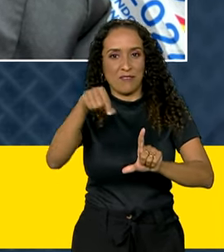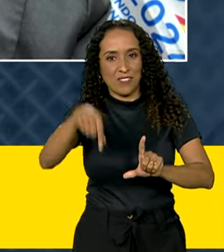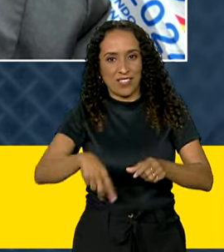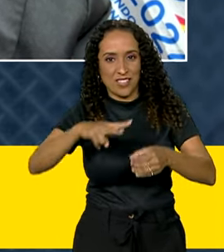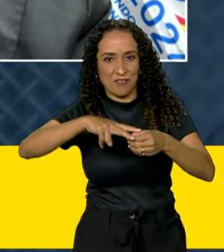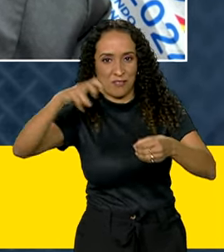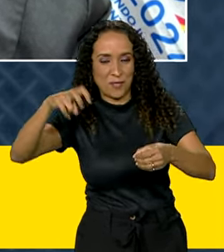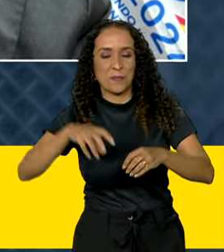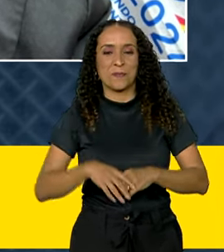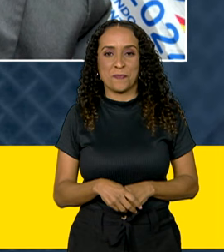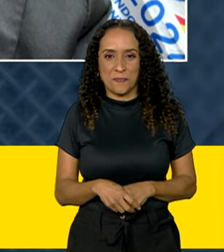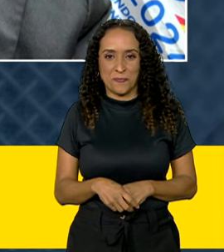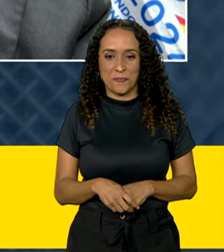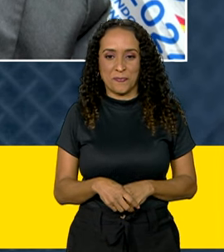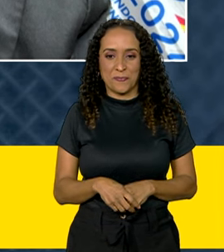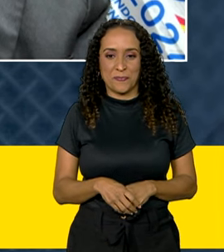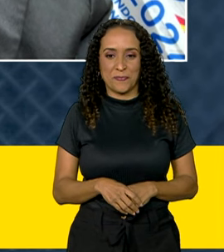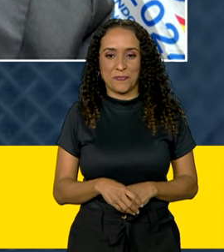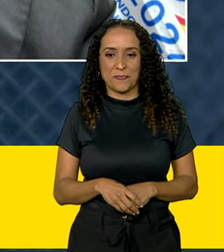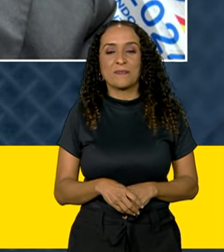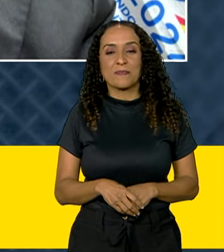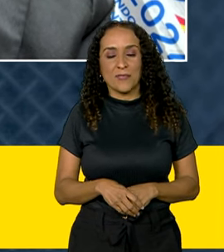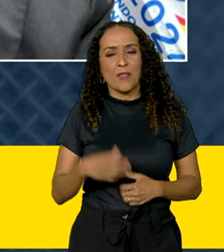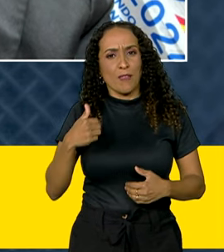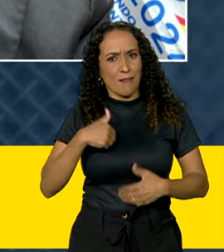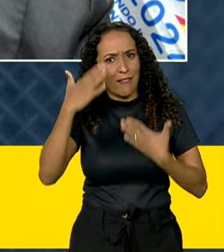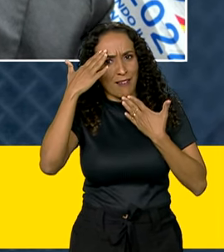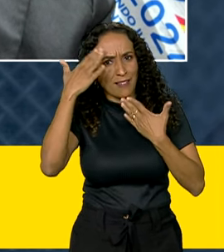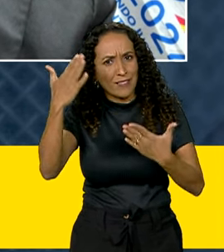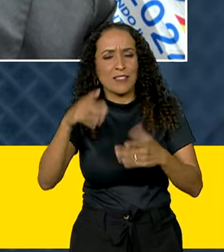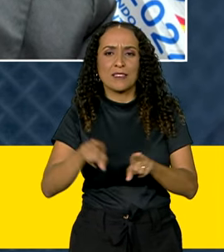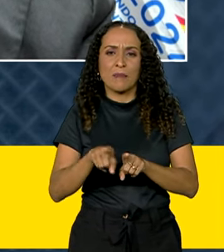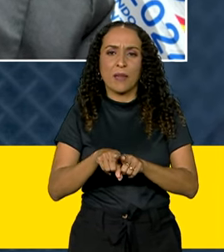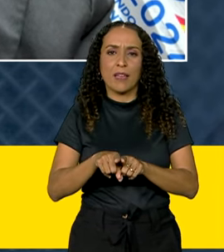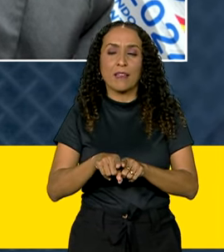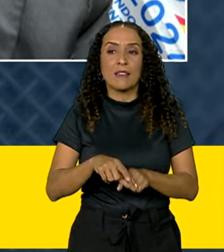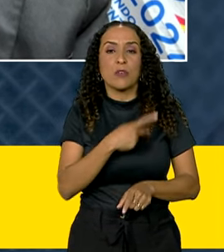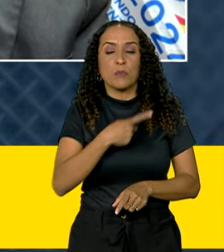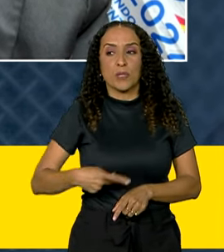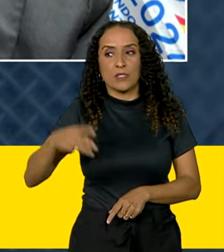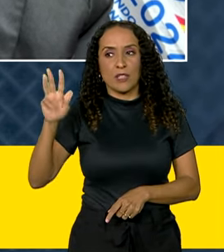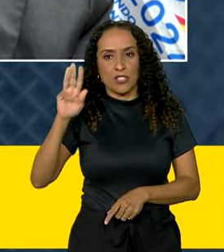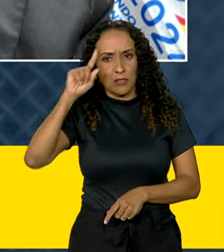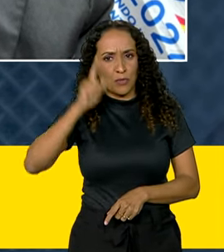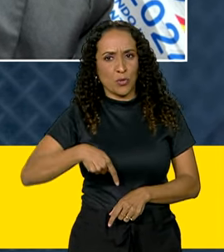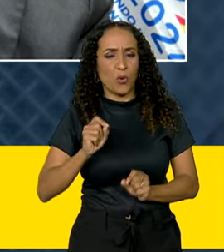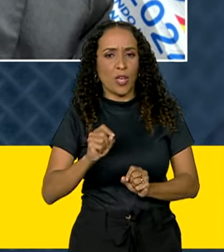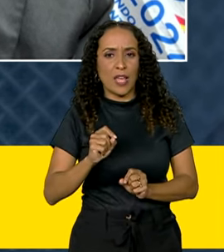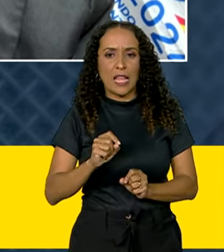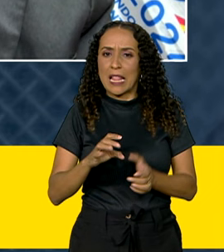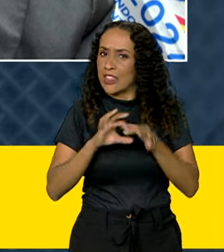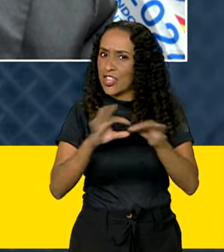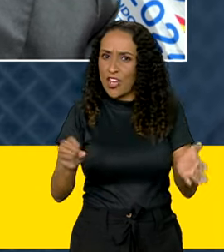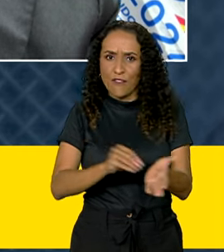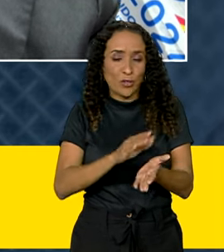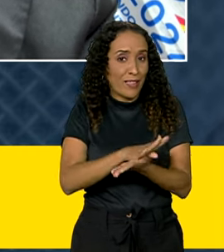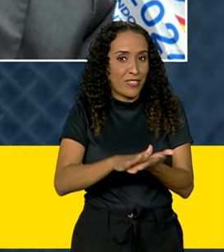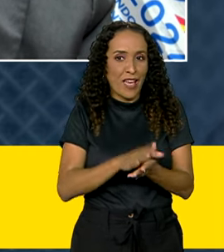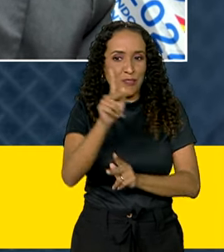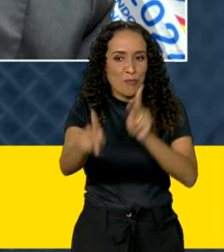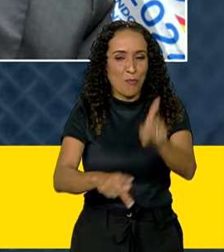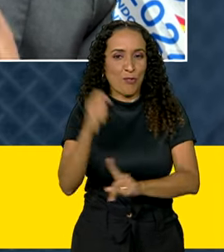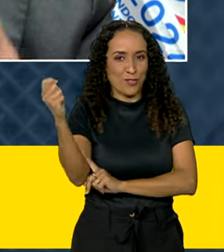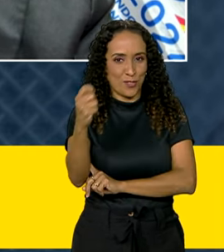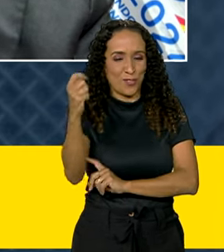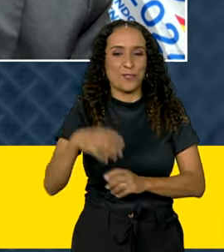aqui na Voz do Brasil. Eu que agradeço, e a ordem do presidente é não deixar faltar nada para o povo